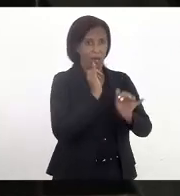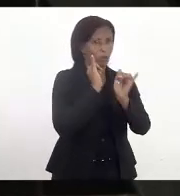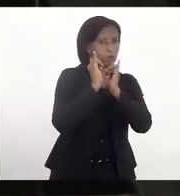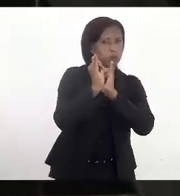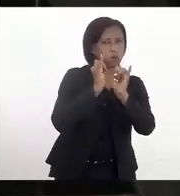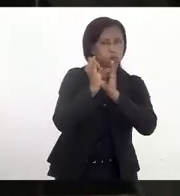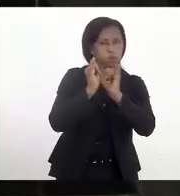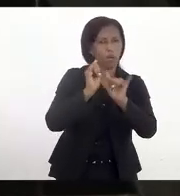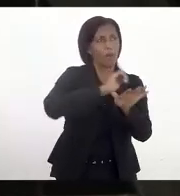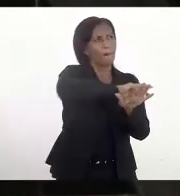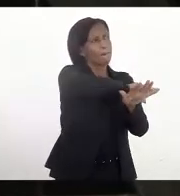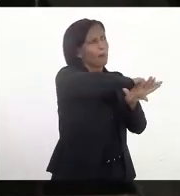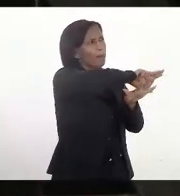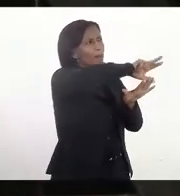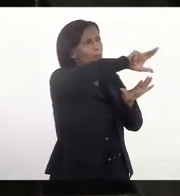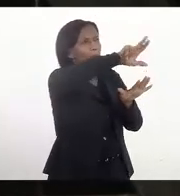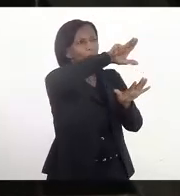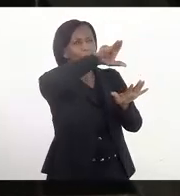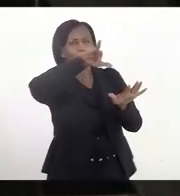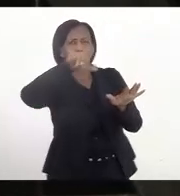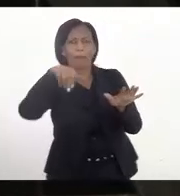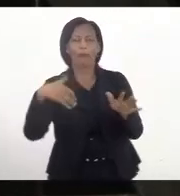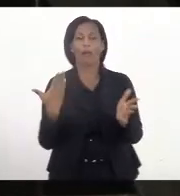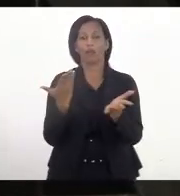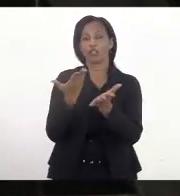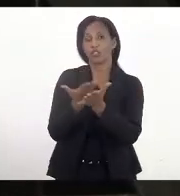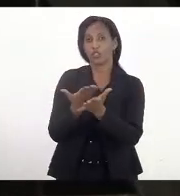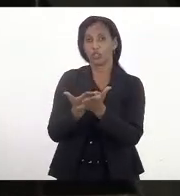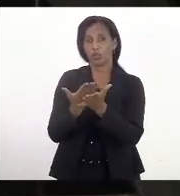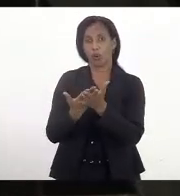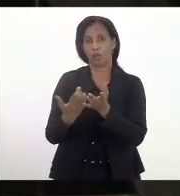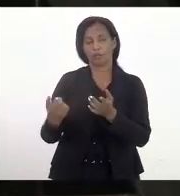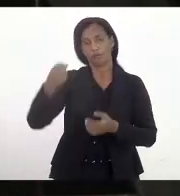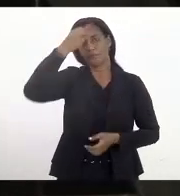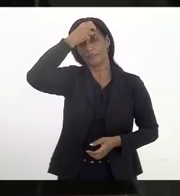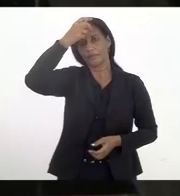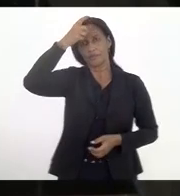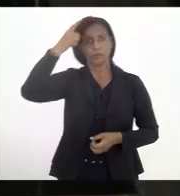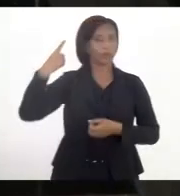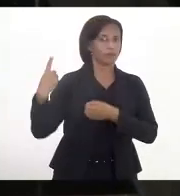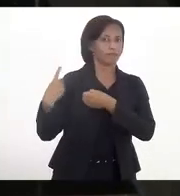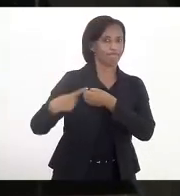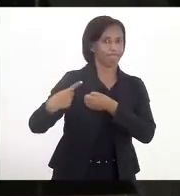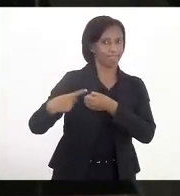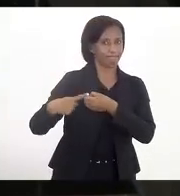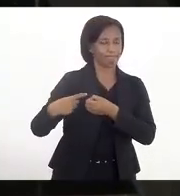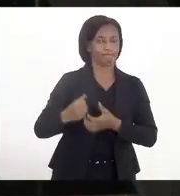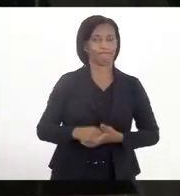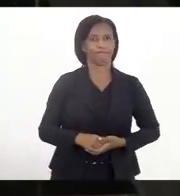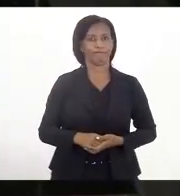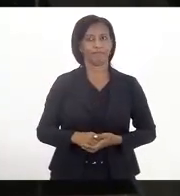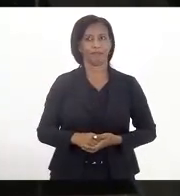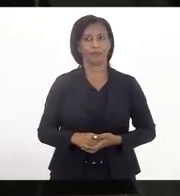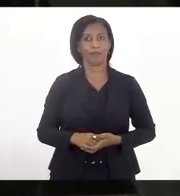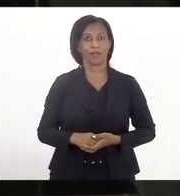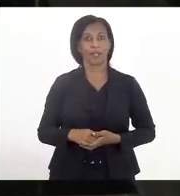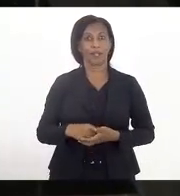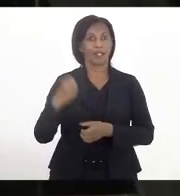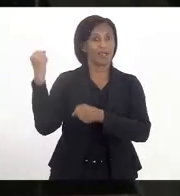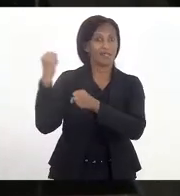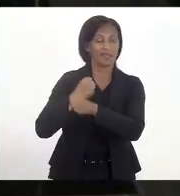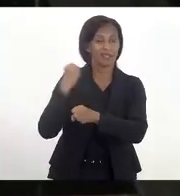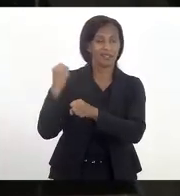sobre diversas escolas no município do Rio de Janeiro O que as obras foram